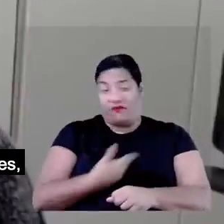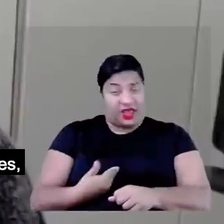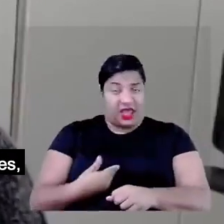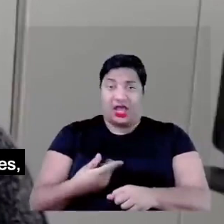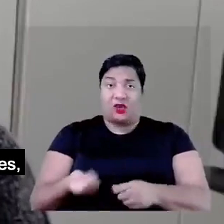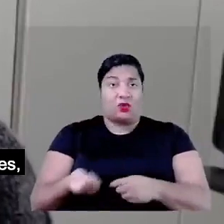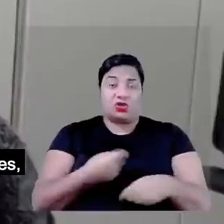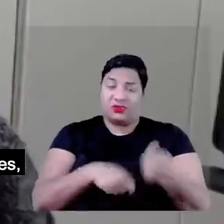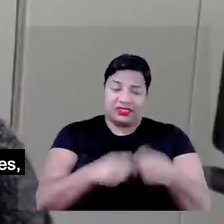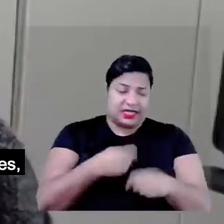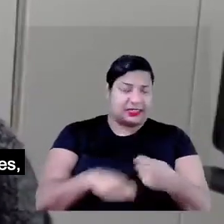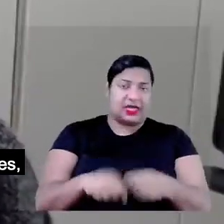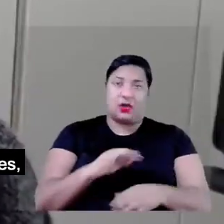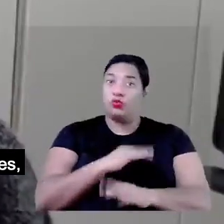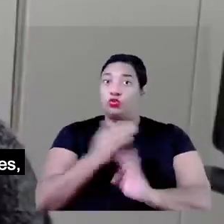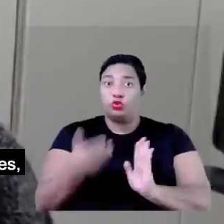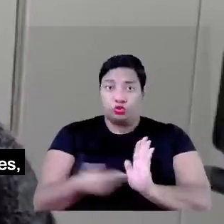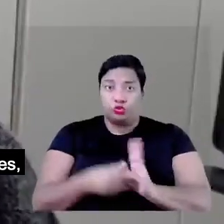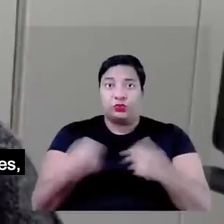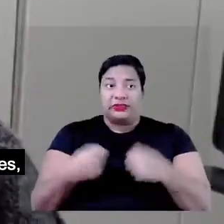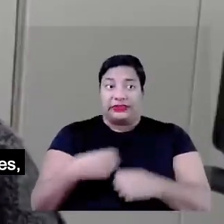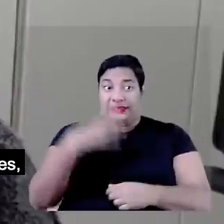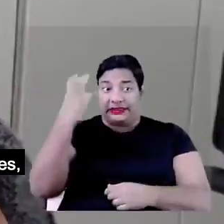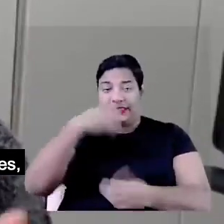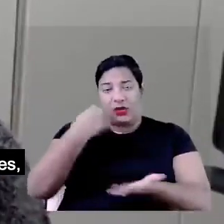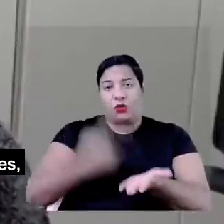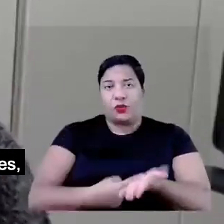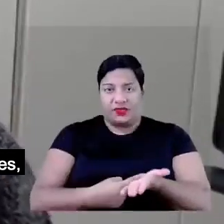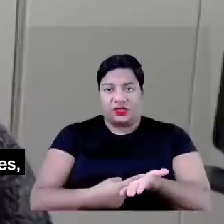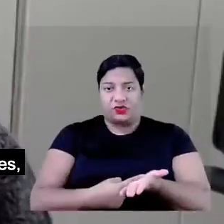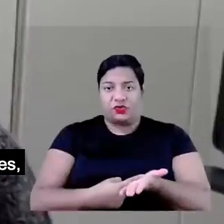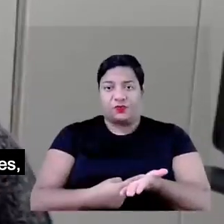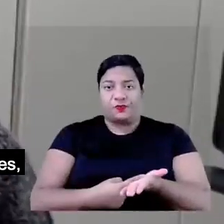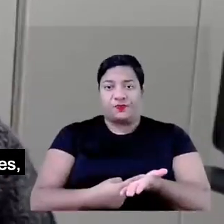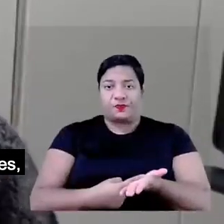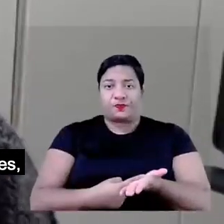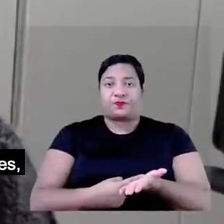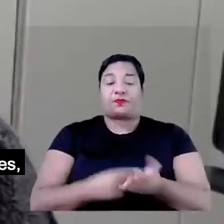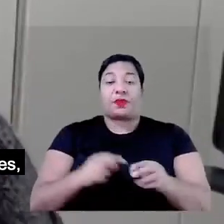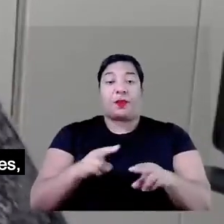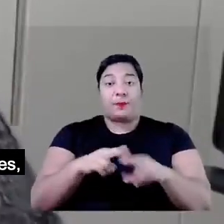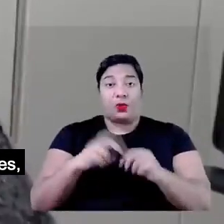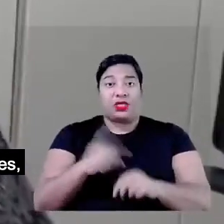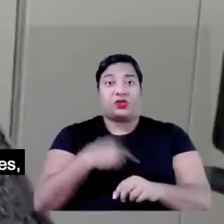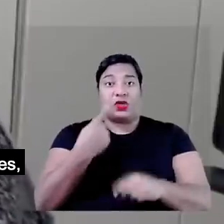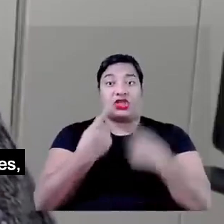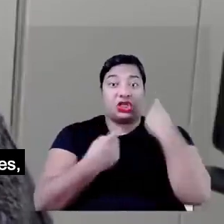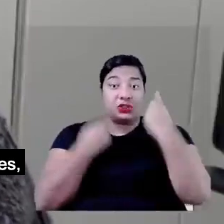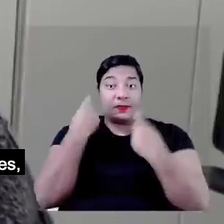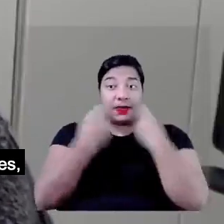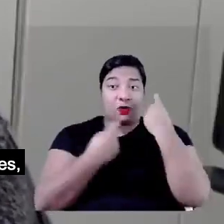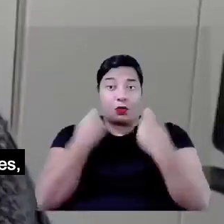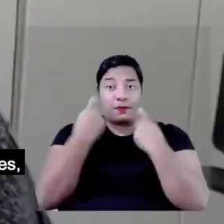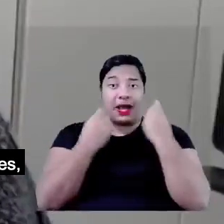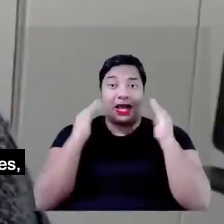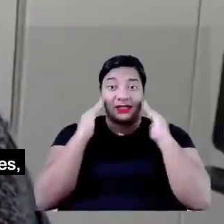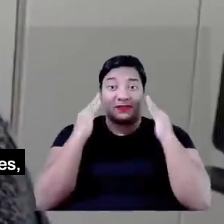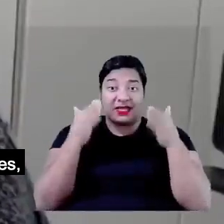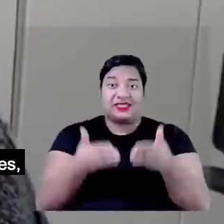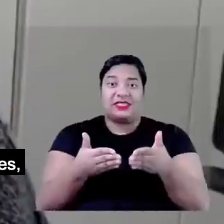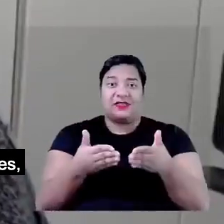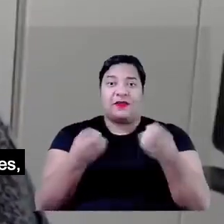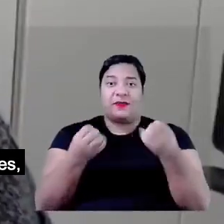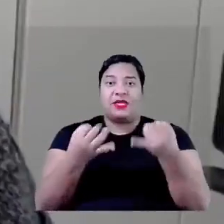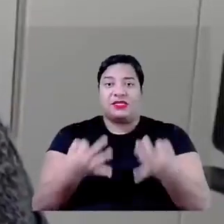pública. Então, essa preocupação que a gente precisa ter, especificamente agora falando da questão